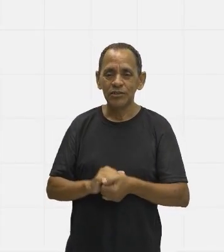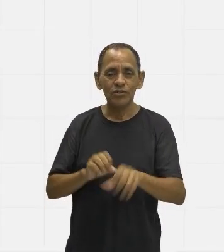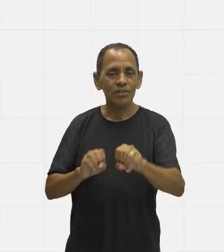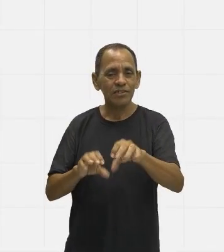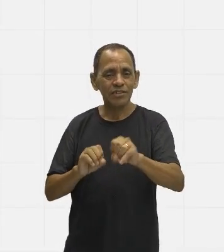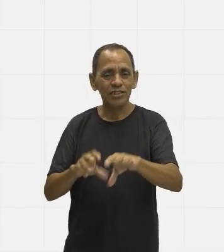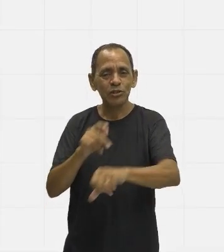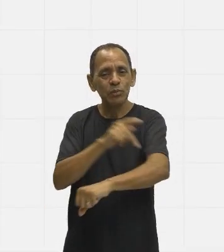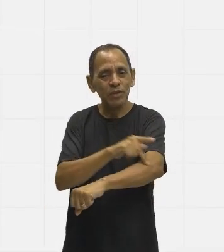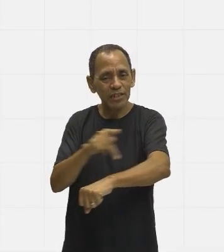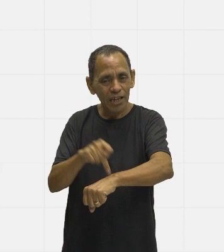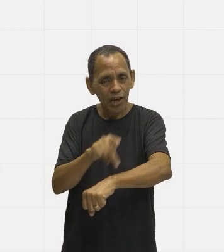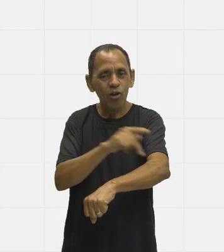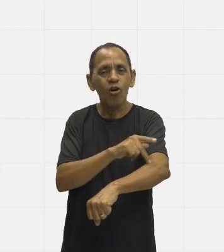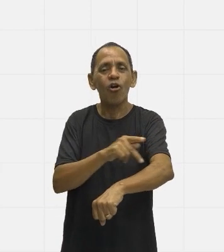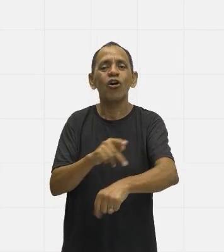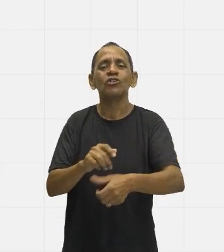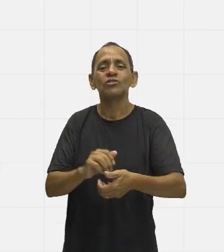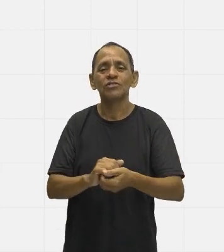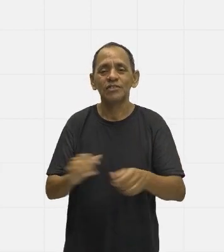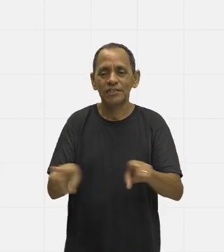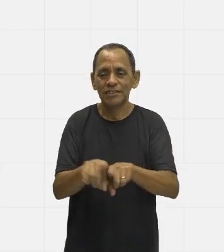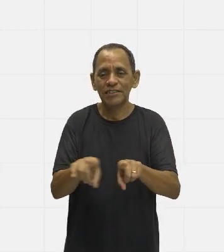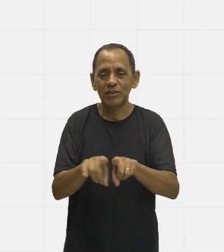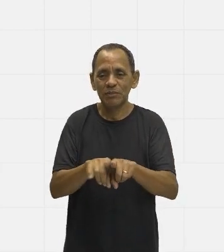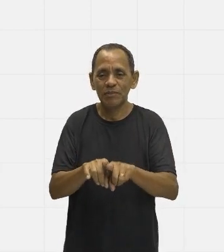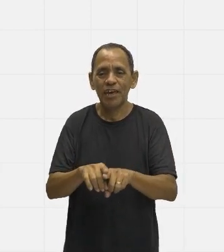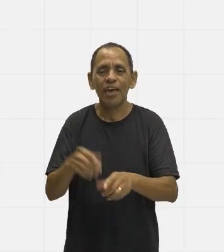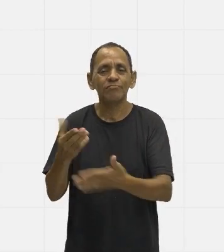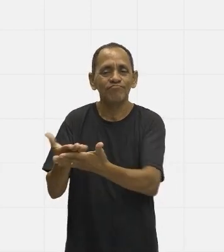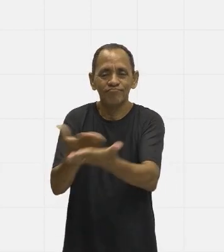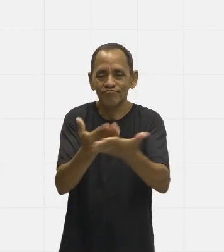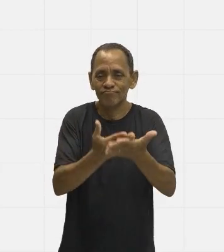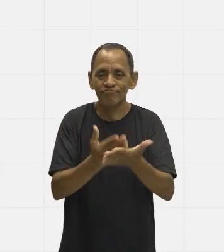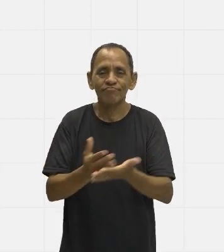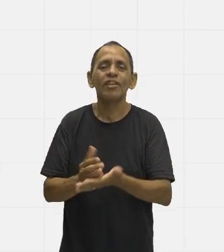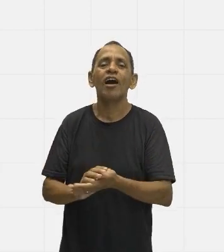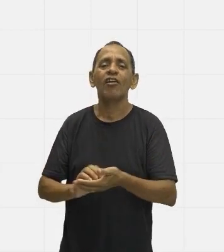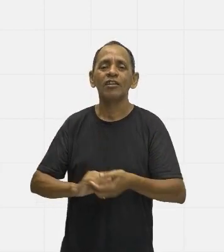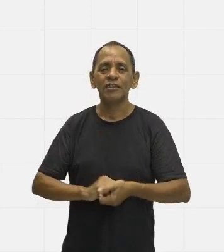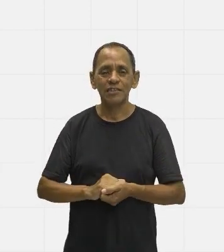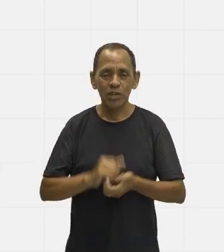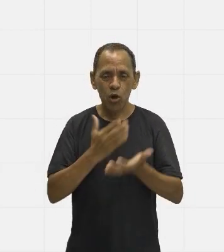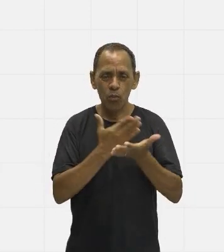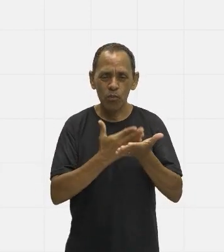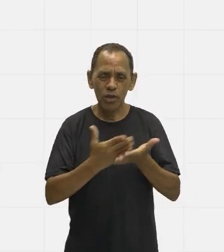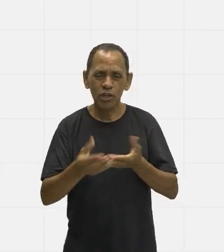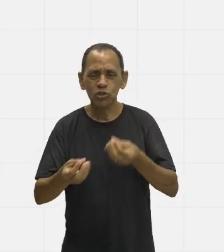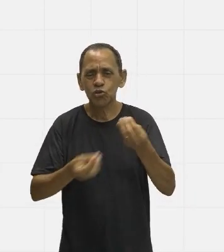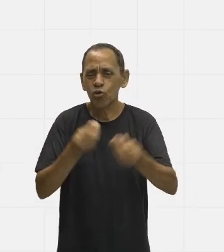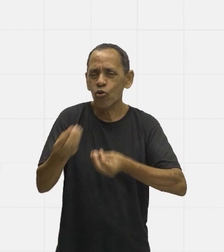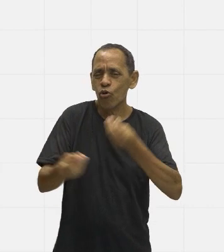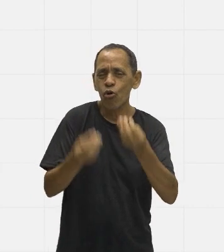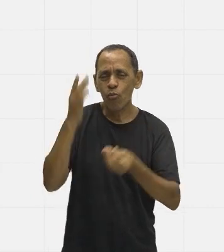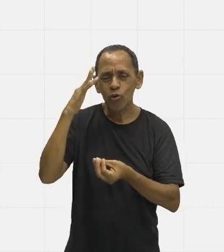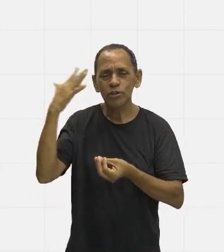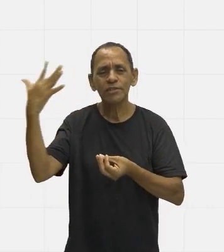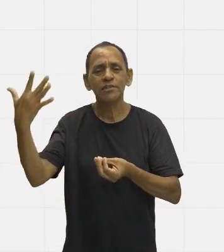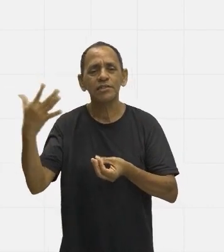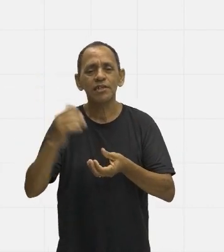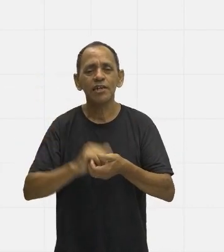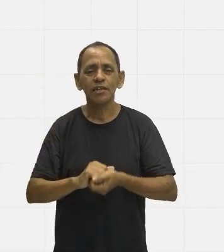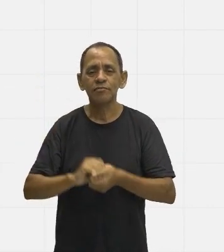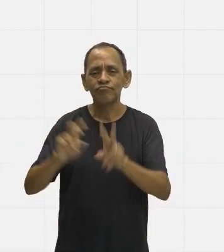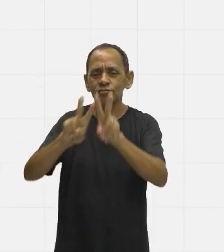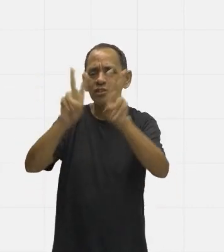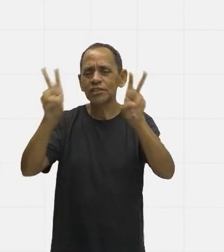gente vai ambientar esse aluno com essa aula inaugural aí, mostrar para ele como que as coisas funcionam, o que que vai acontecer, sobre o que